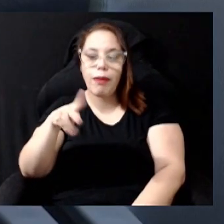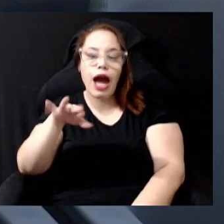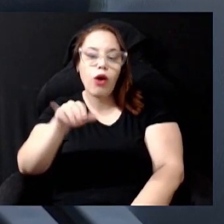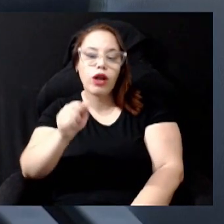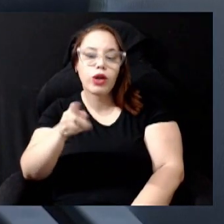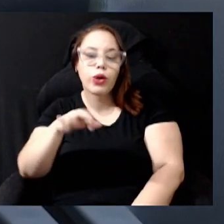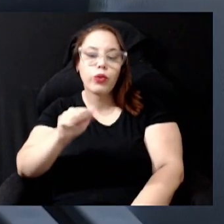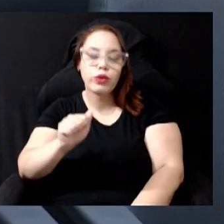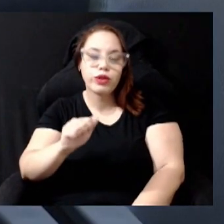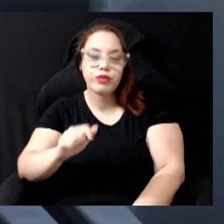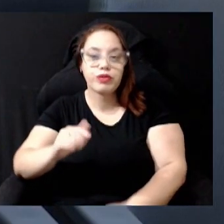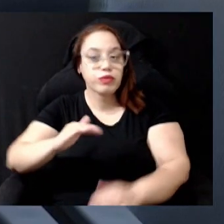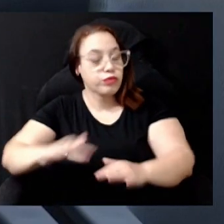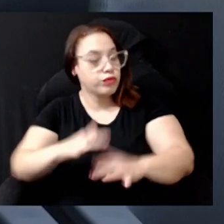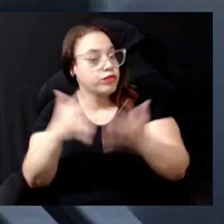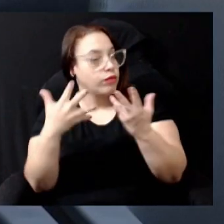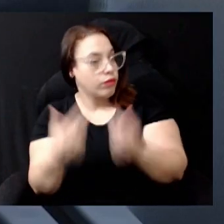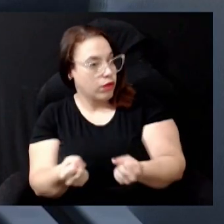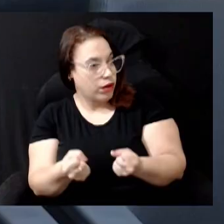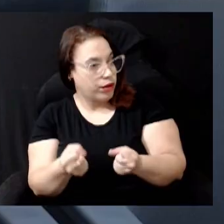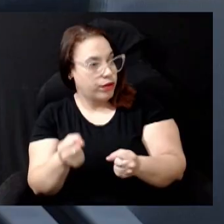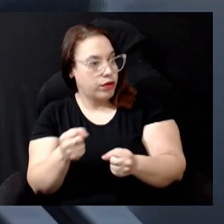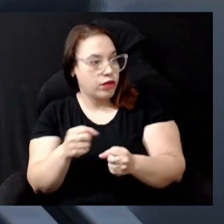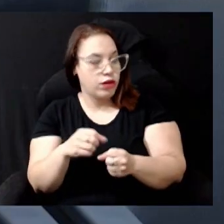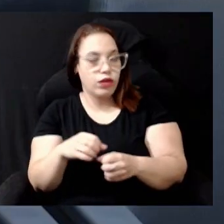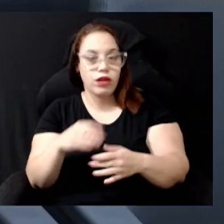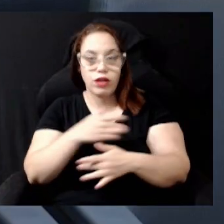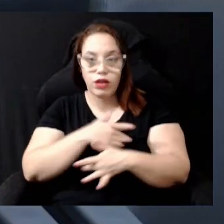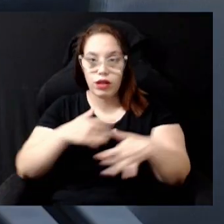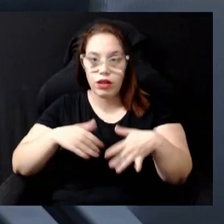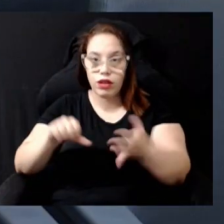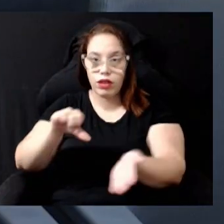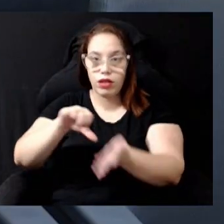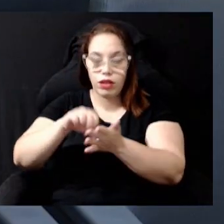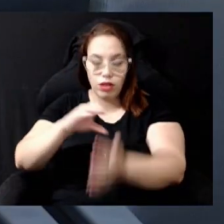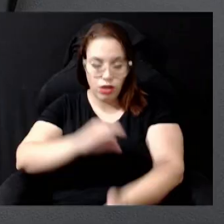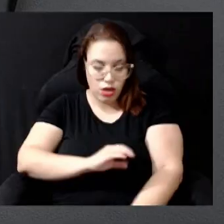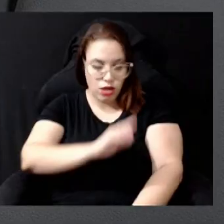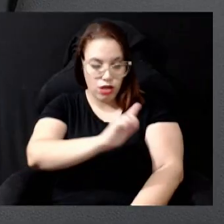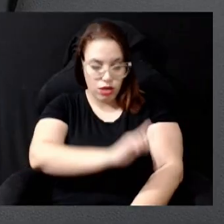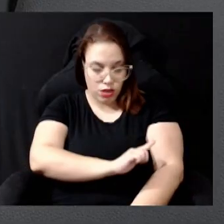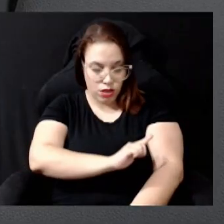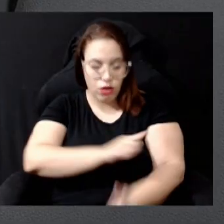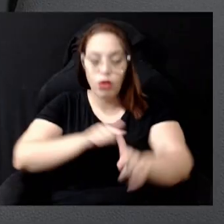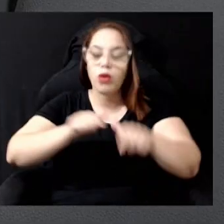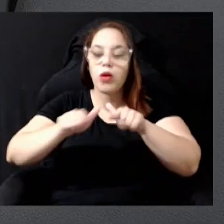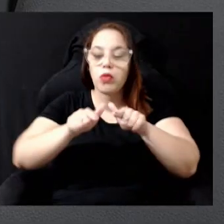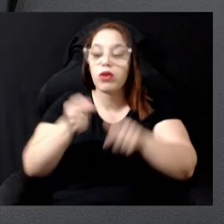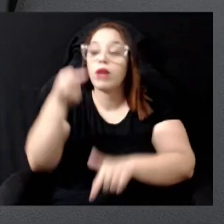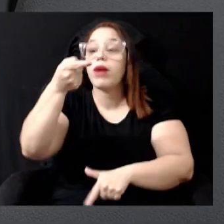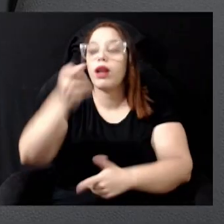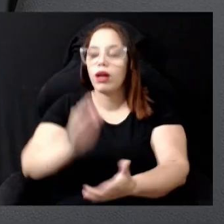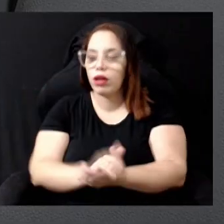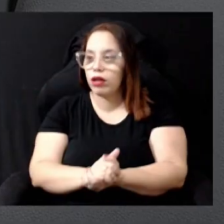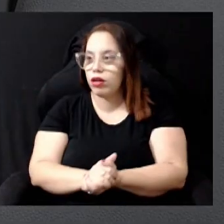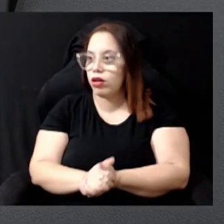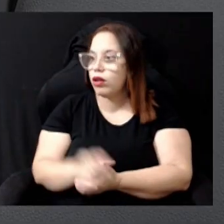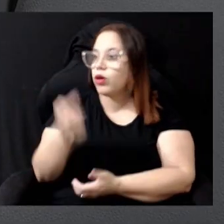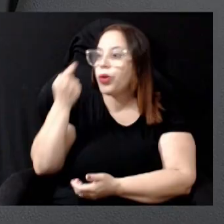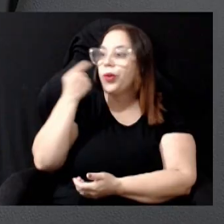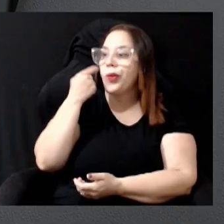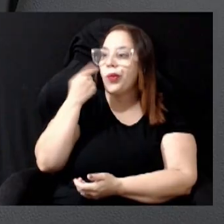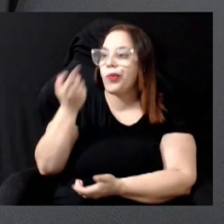foi contemplada com o centro de saúde foi a região do Campo Grande. Como é que foi o trabalho lá? Veja, também foi um trabalho junto